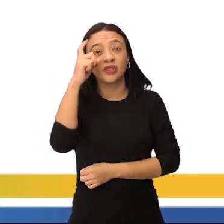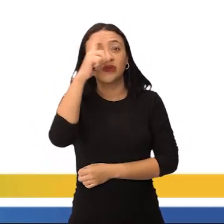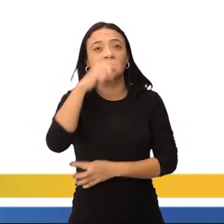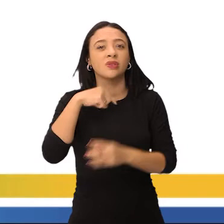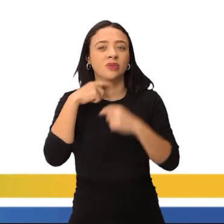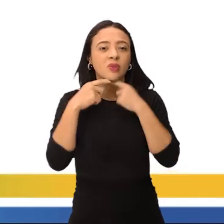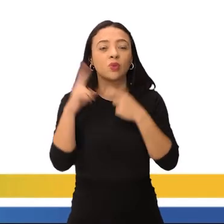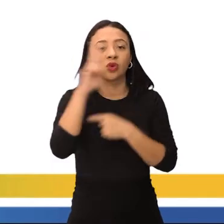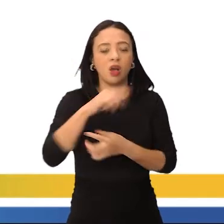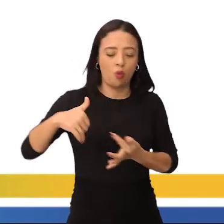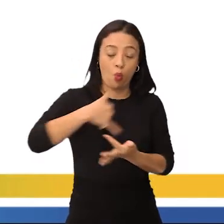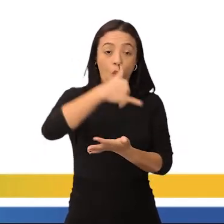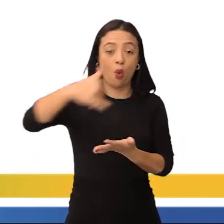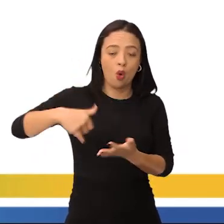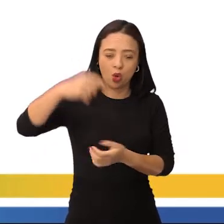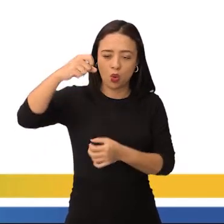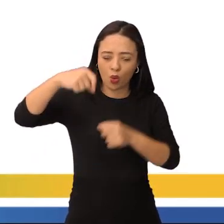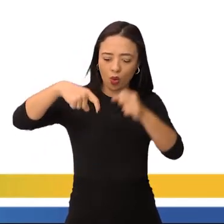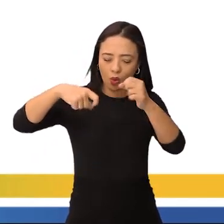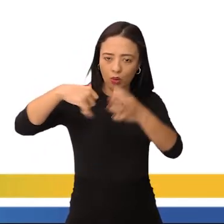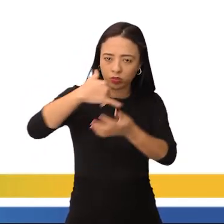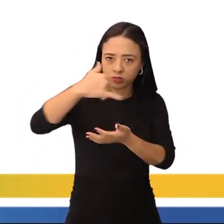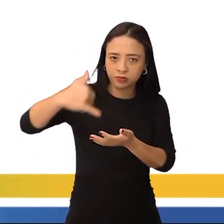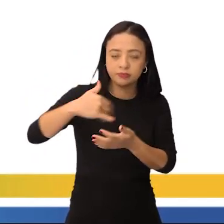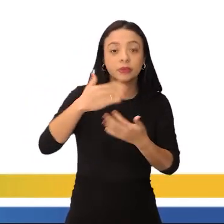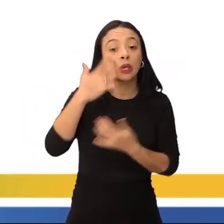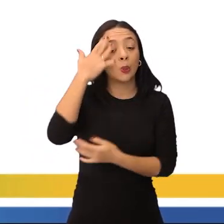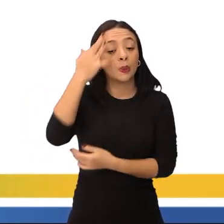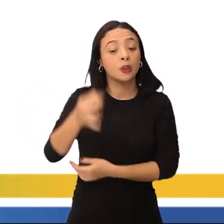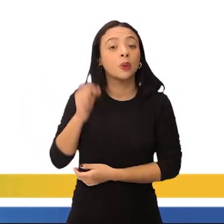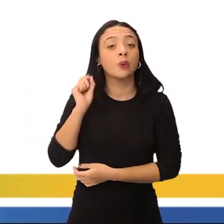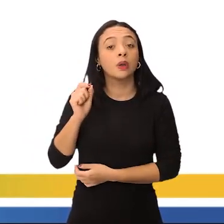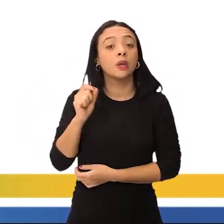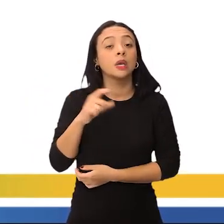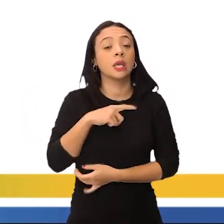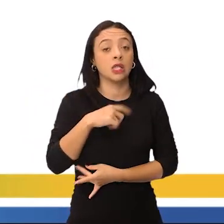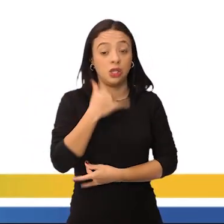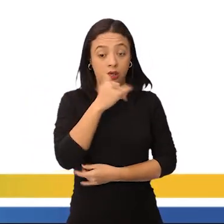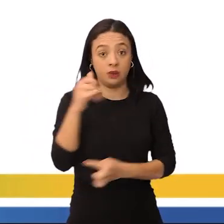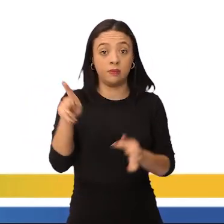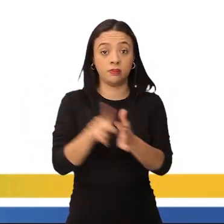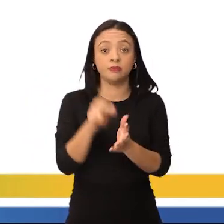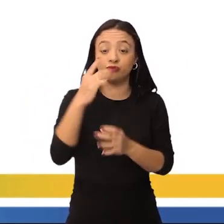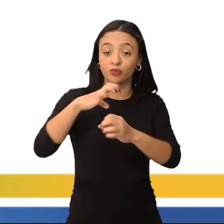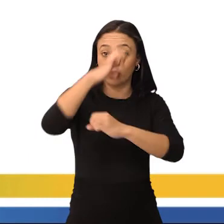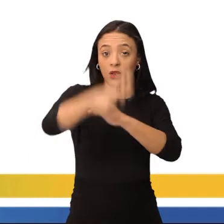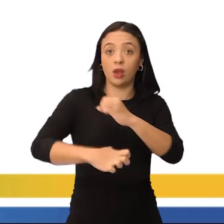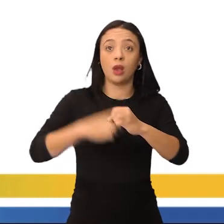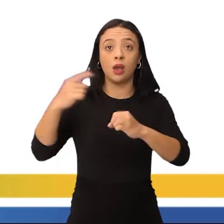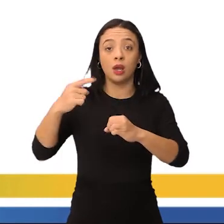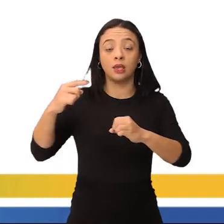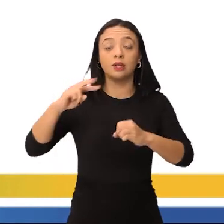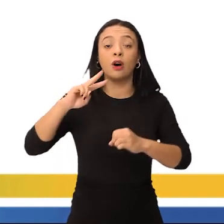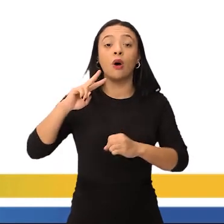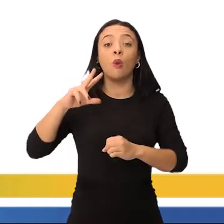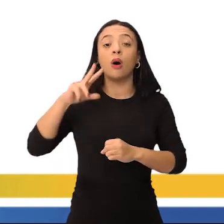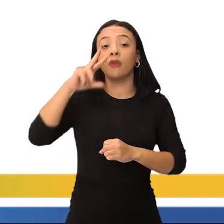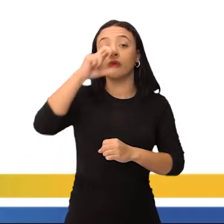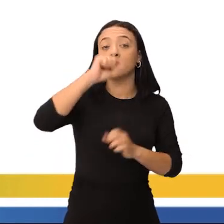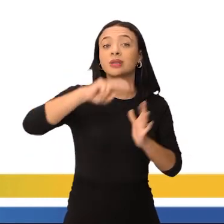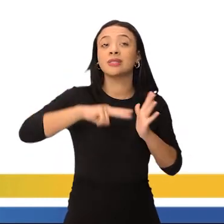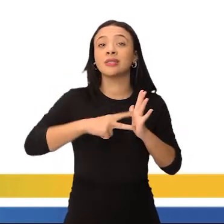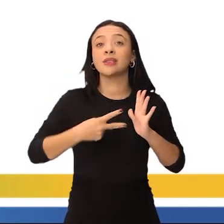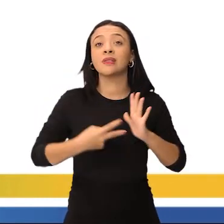experimento com gotinhas de óleo Oi e aí ele chegou à conclusão que a carga de um elétron era uma força equivalente